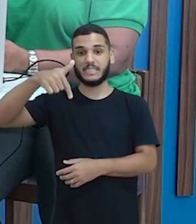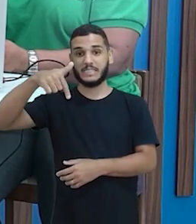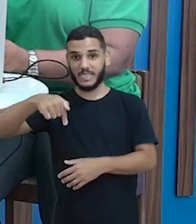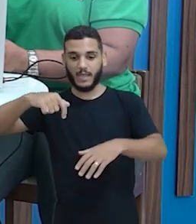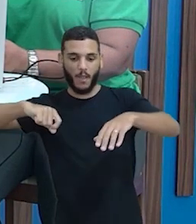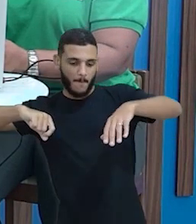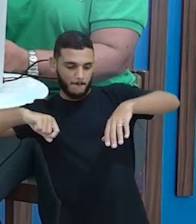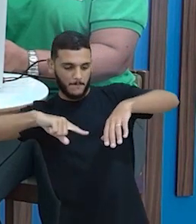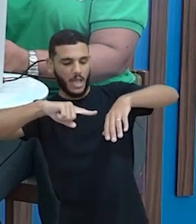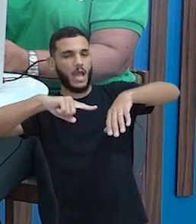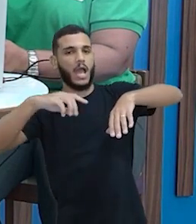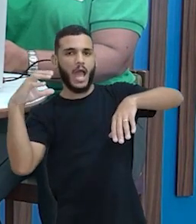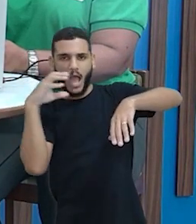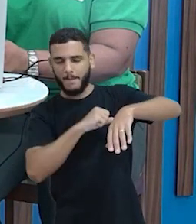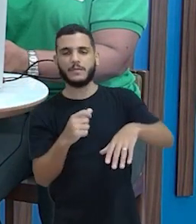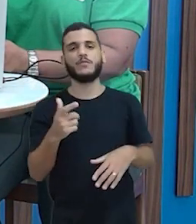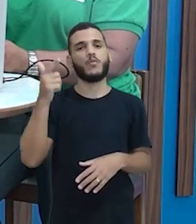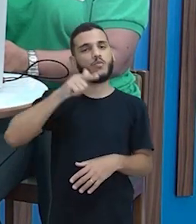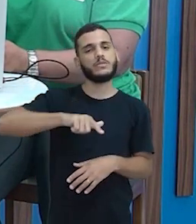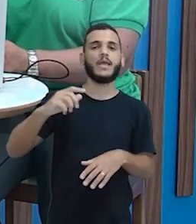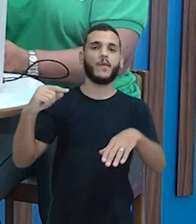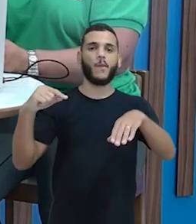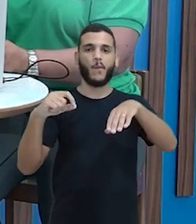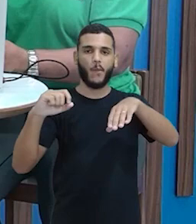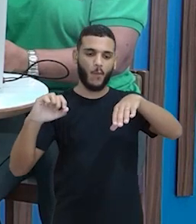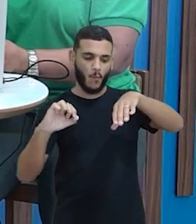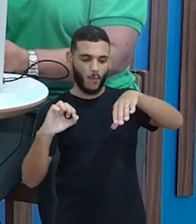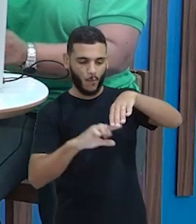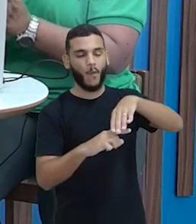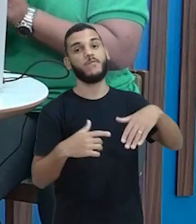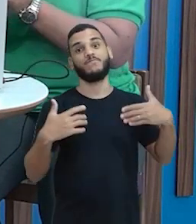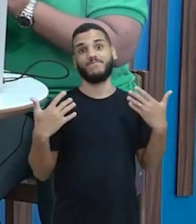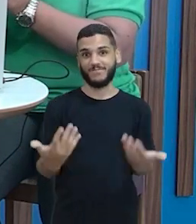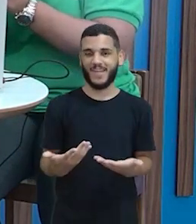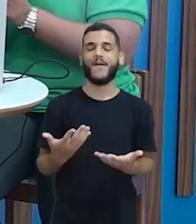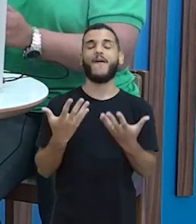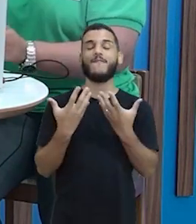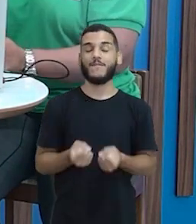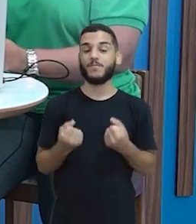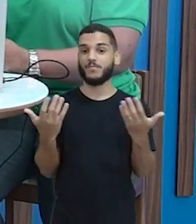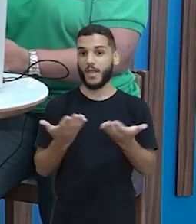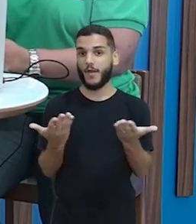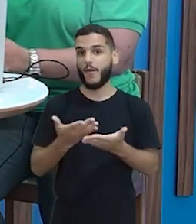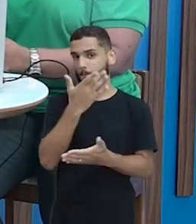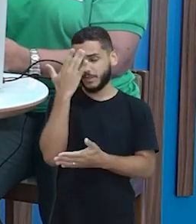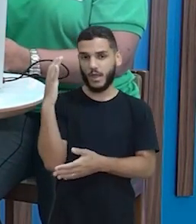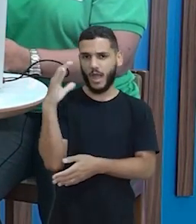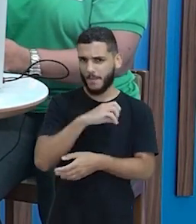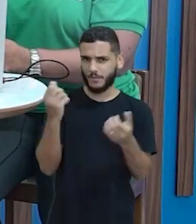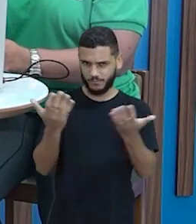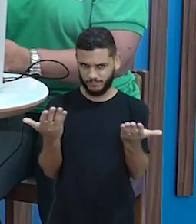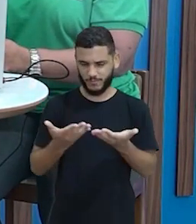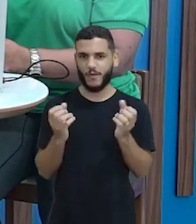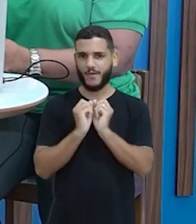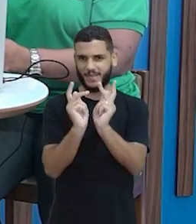e vai fazer o gol E aí vai ser o campeão né então vamos ter que ganhar jeito né Vamos embora quero ver você participando que a gente tá em casa